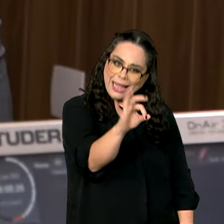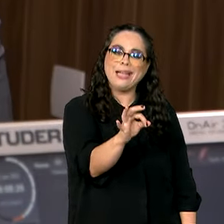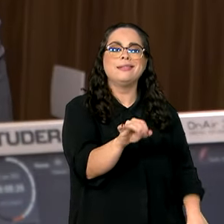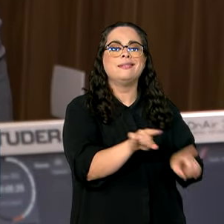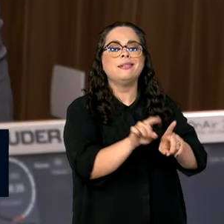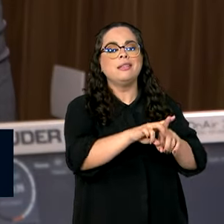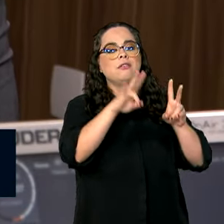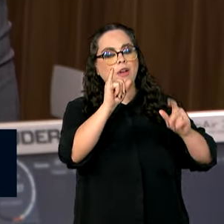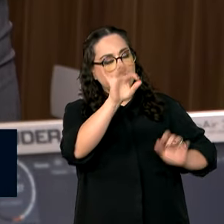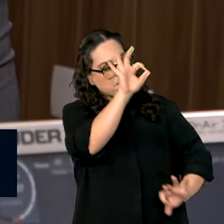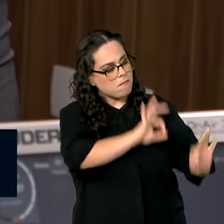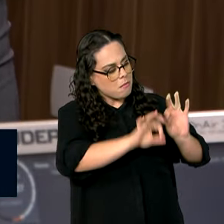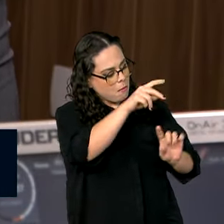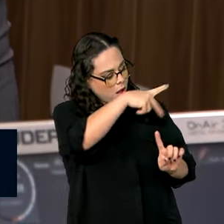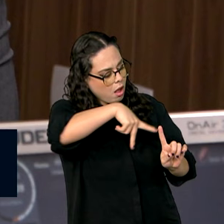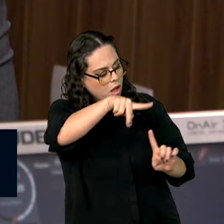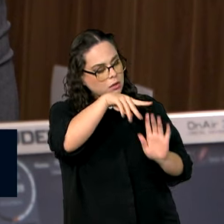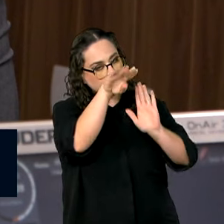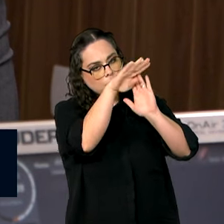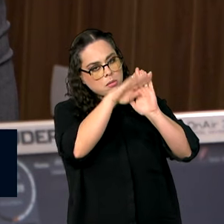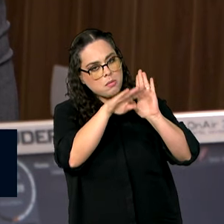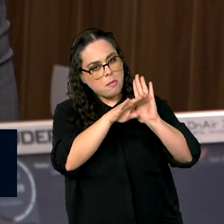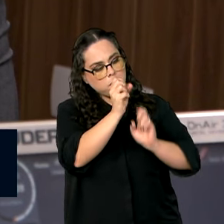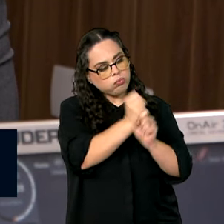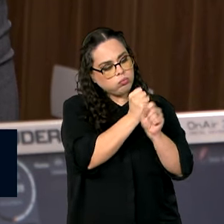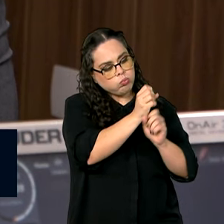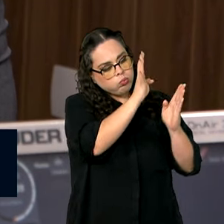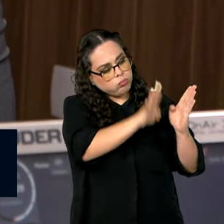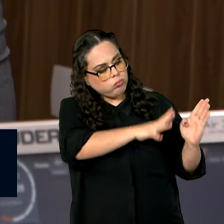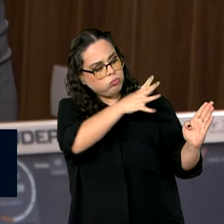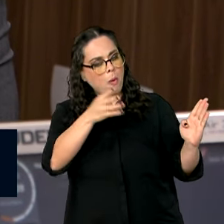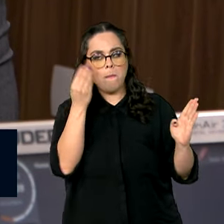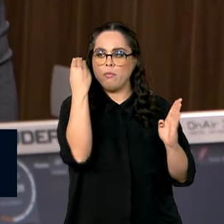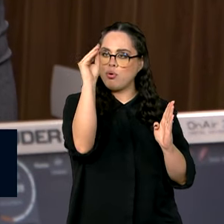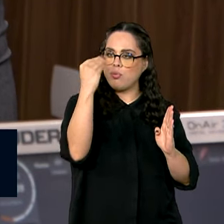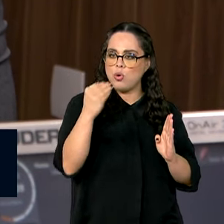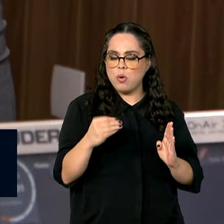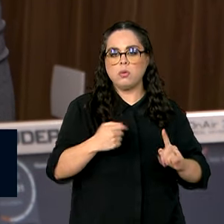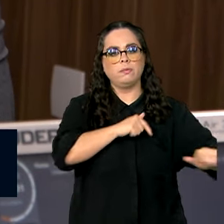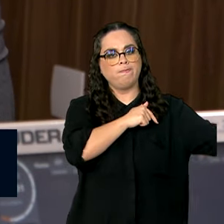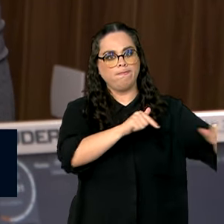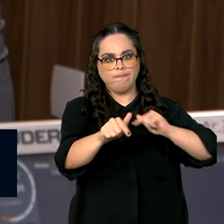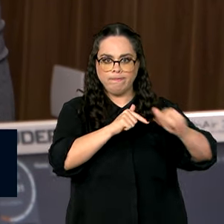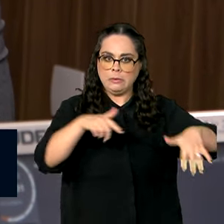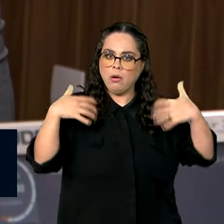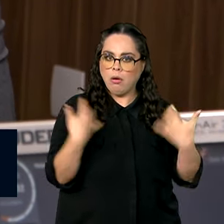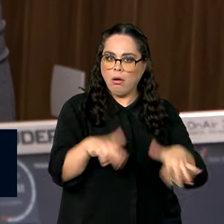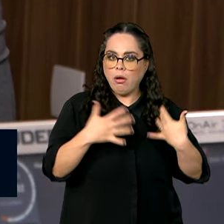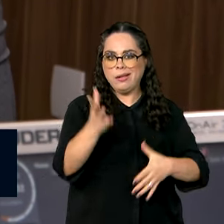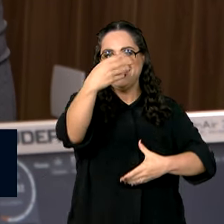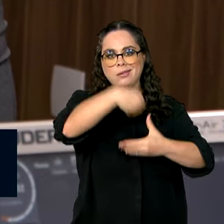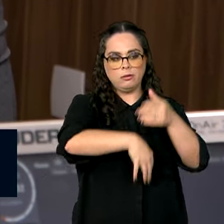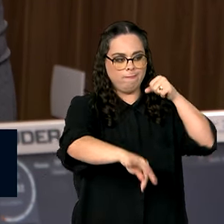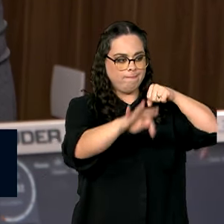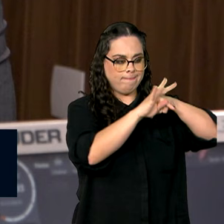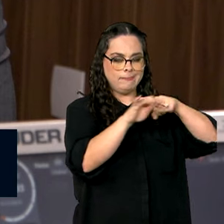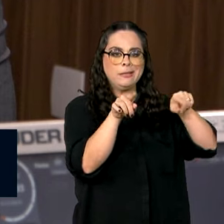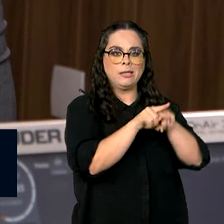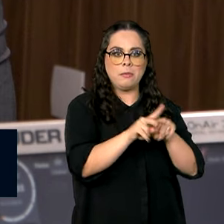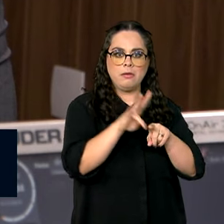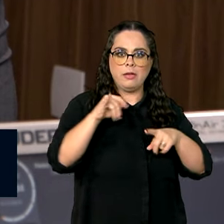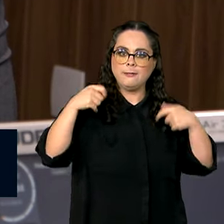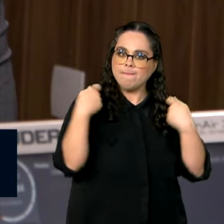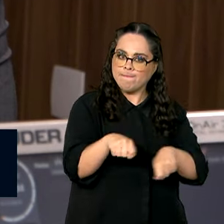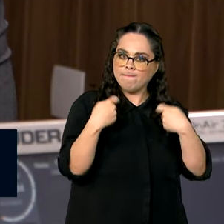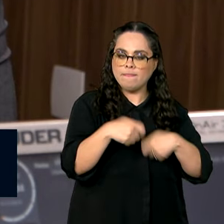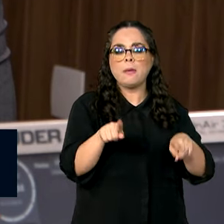um planejamento também das nossas atividades Eu acho que isso requer muito trabalho também dentro do nosso corpo técnico mas esse é um trabalho que